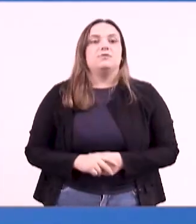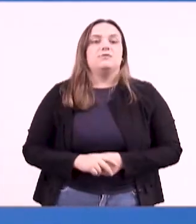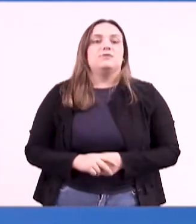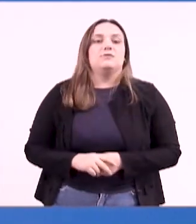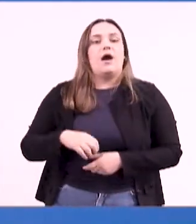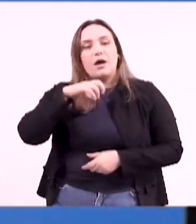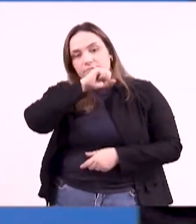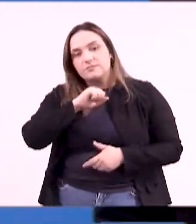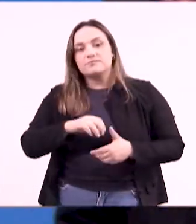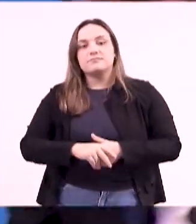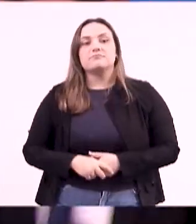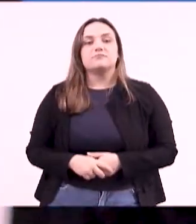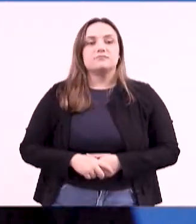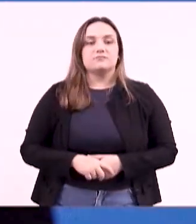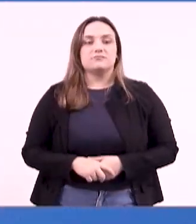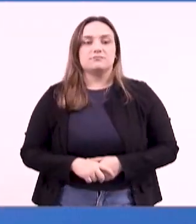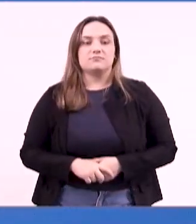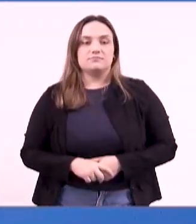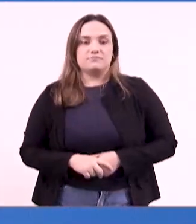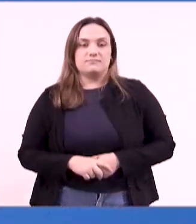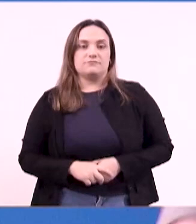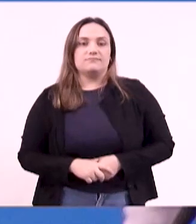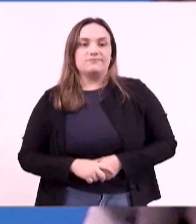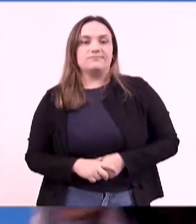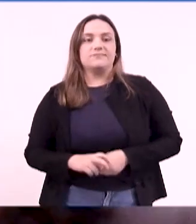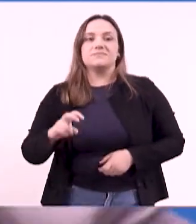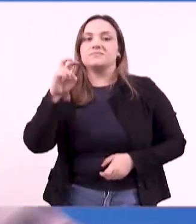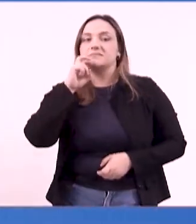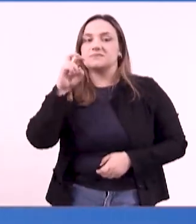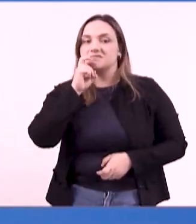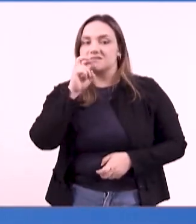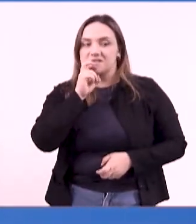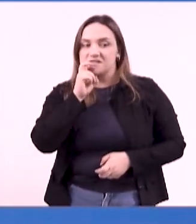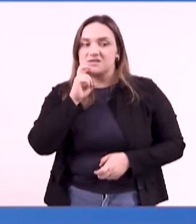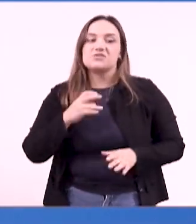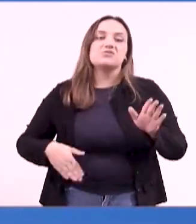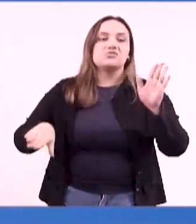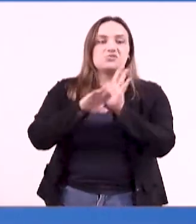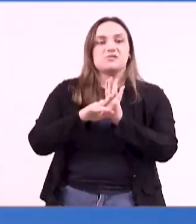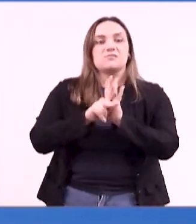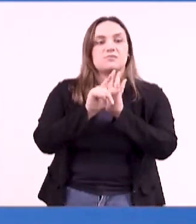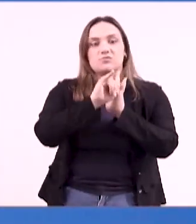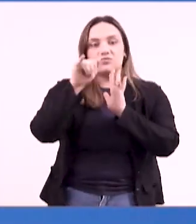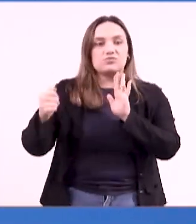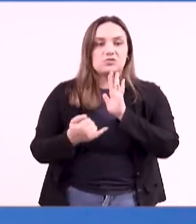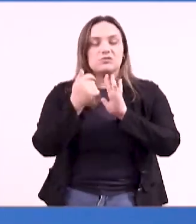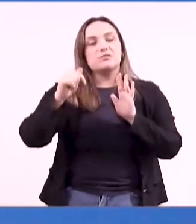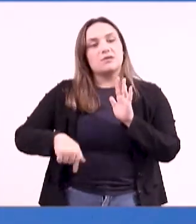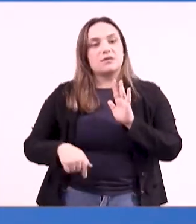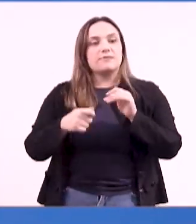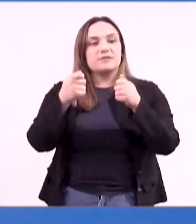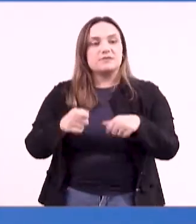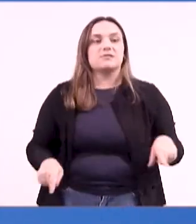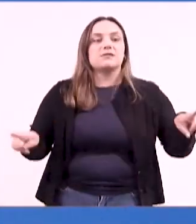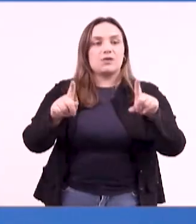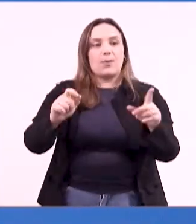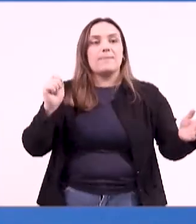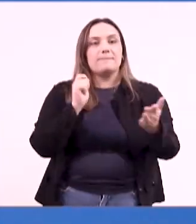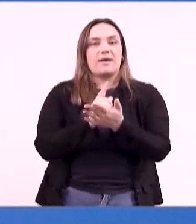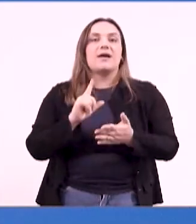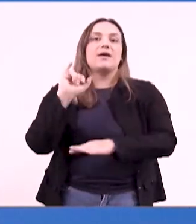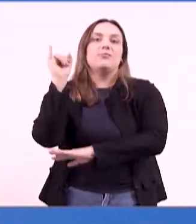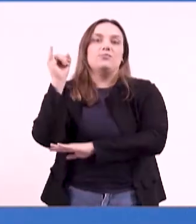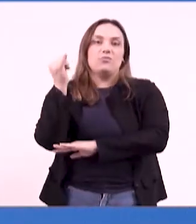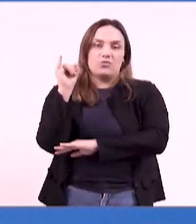aprovado rapidamente. Então, na quinta-feira chega o projeto da isenção para